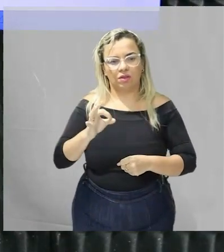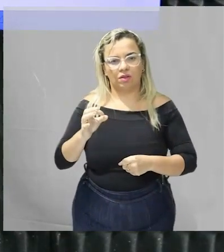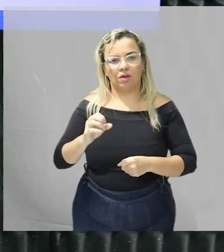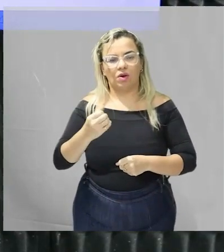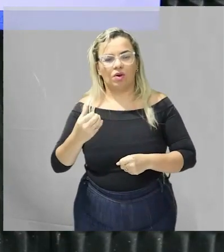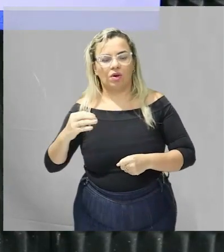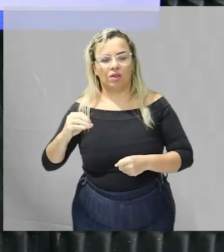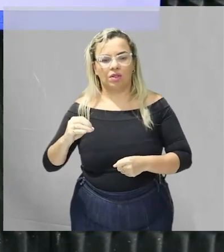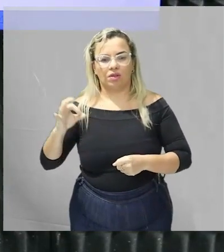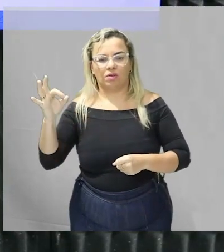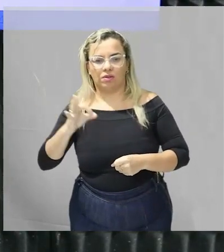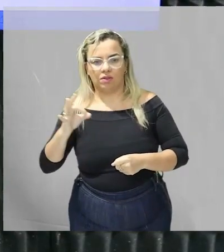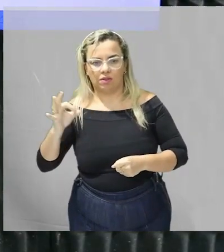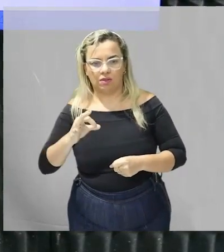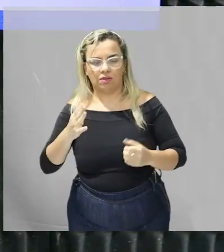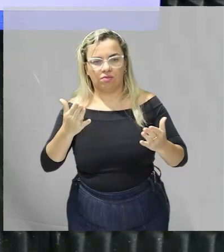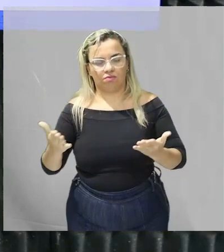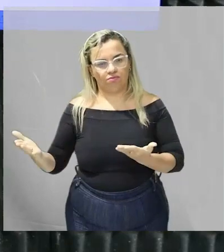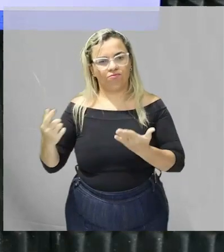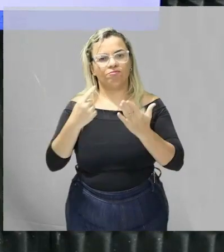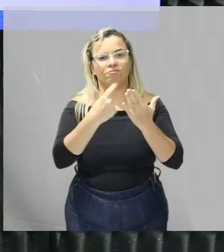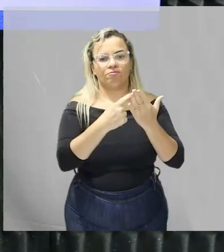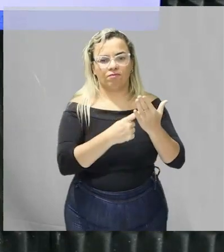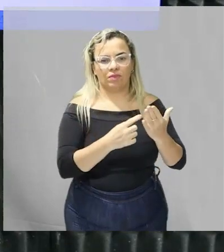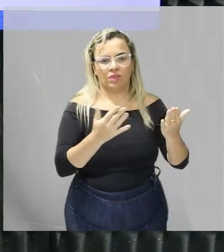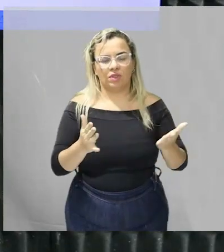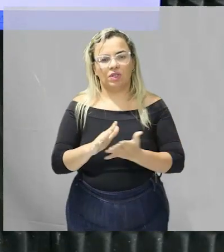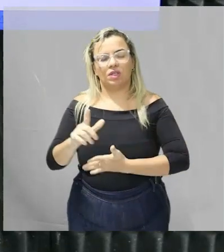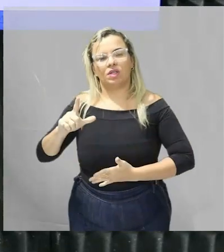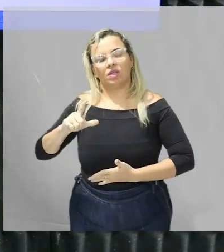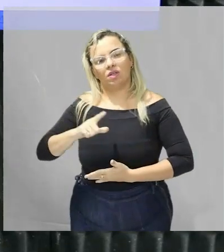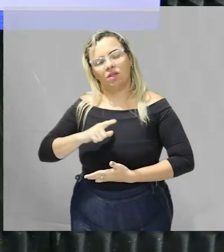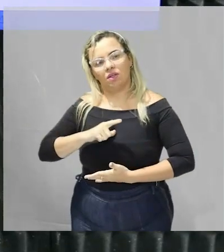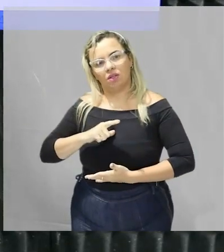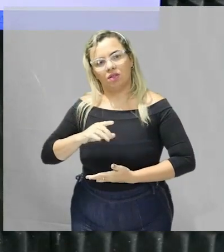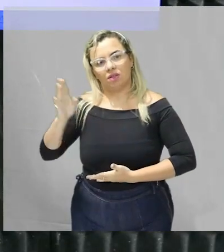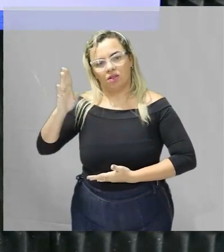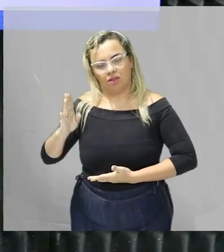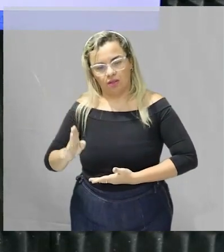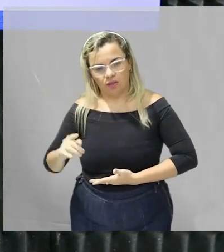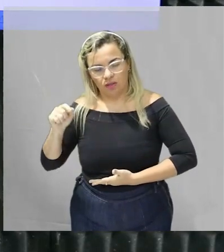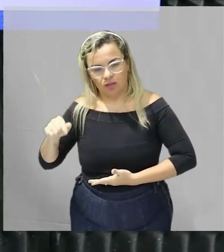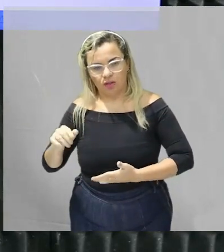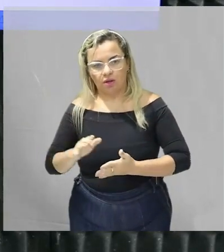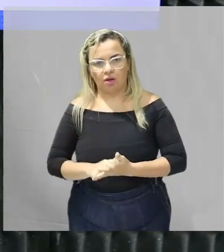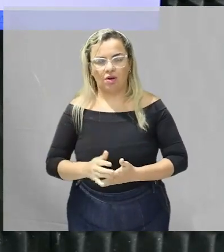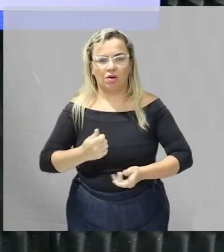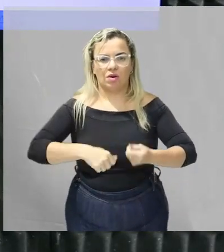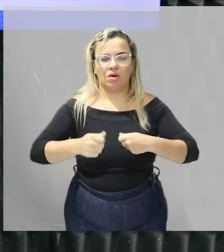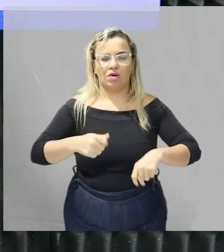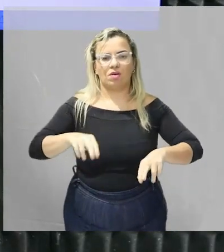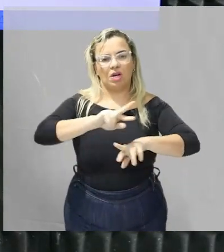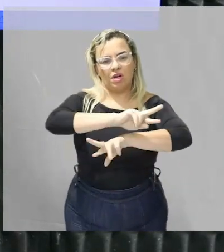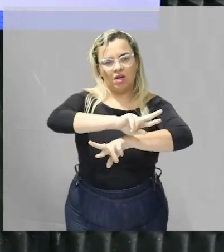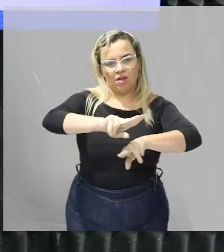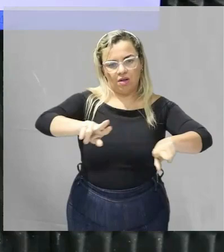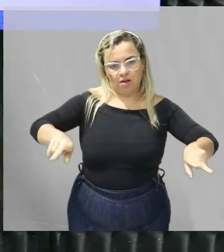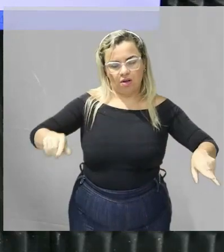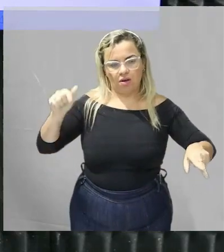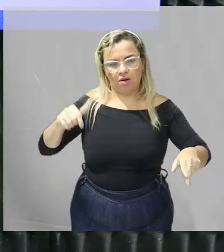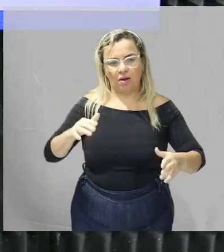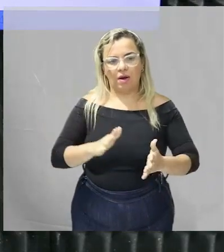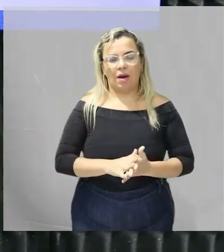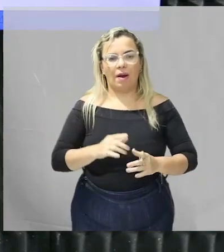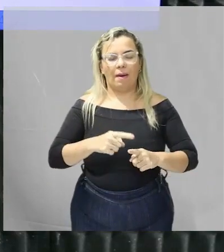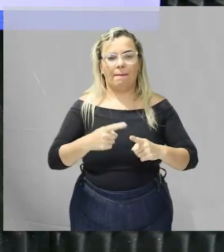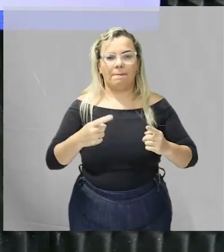pauta. Galera, o Brasil tem uma economia extremamente diversificada, mas um dos nossos grandes carros-chefes